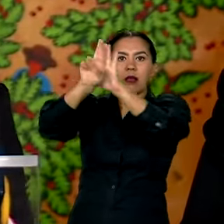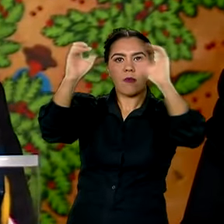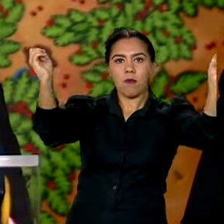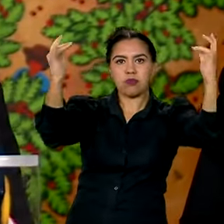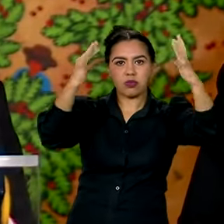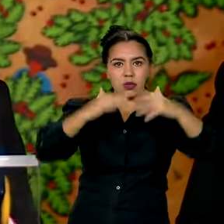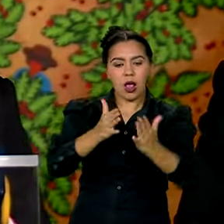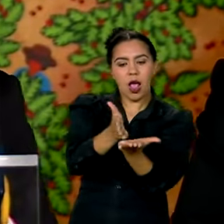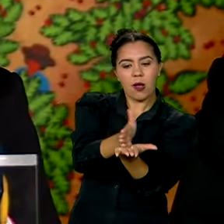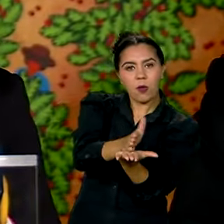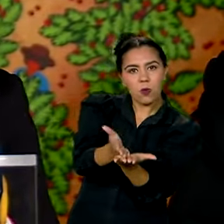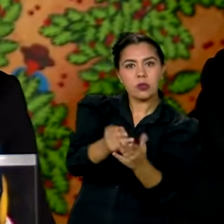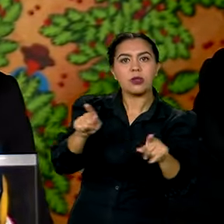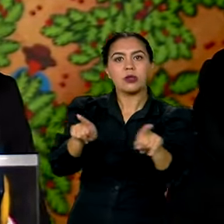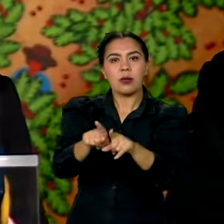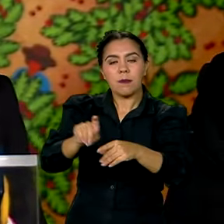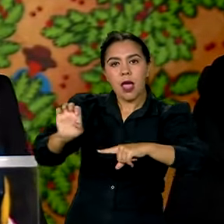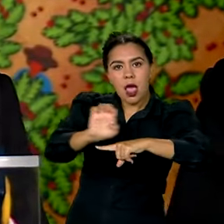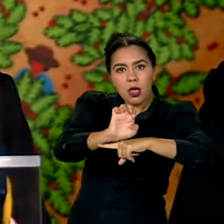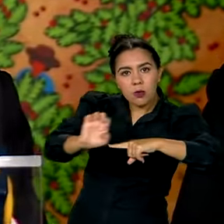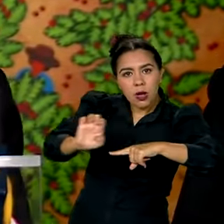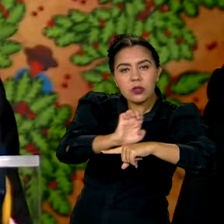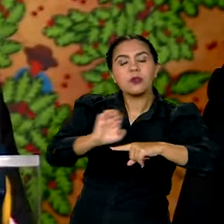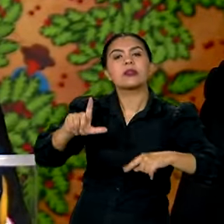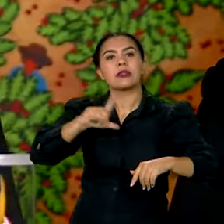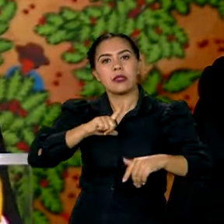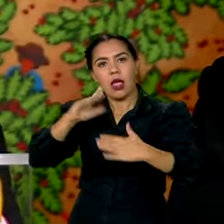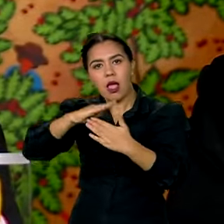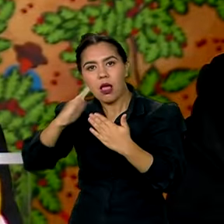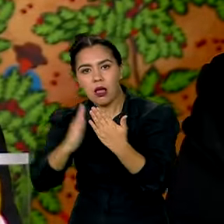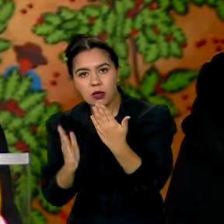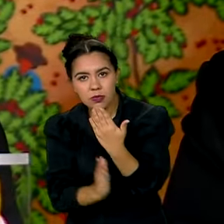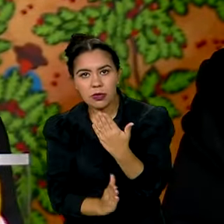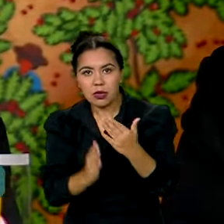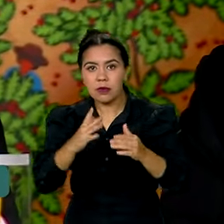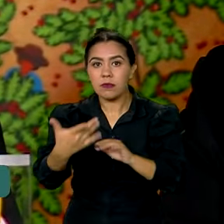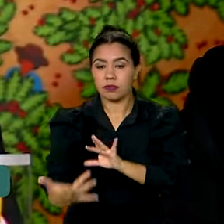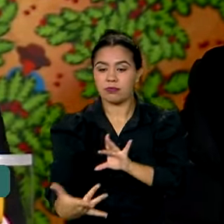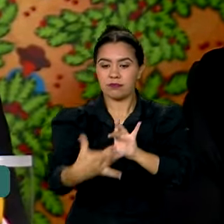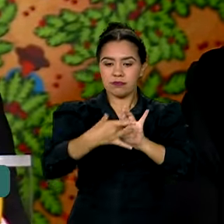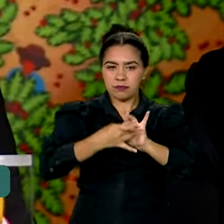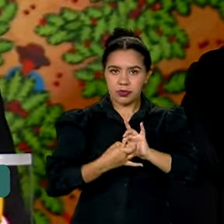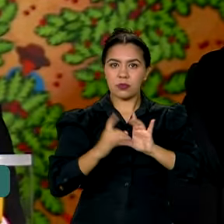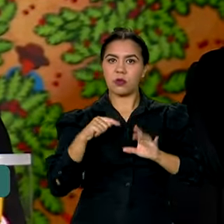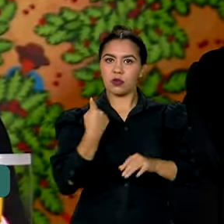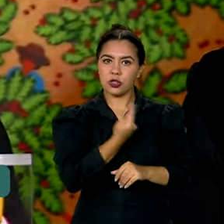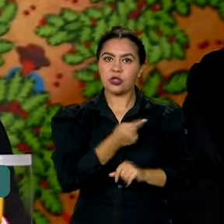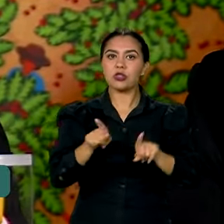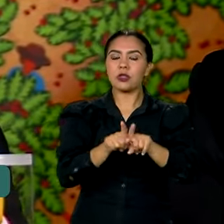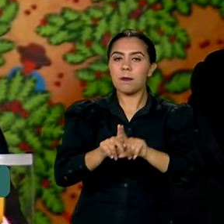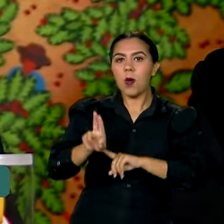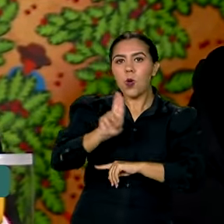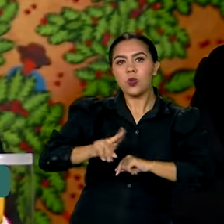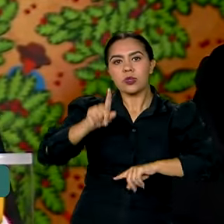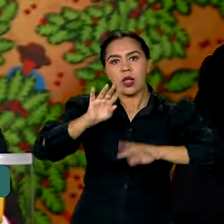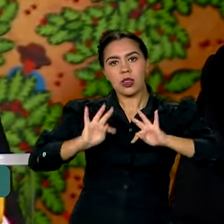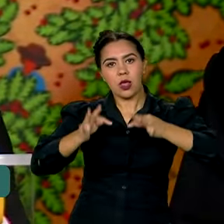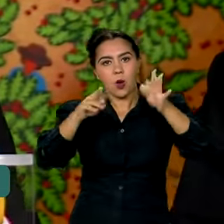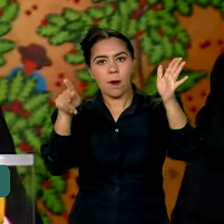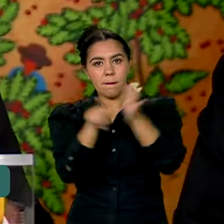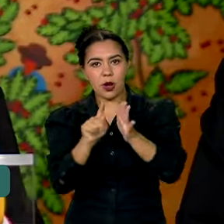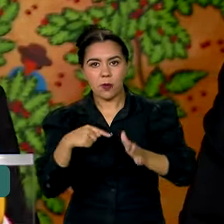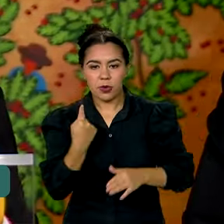o Equador, que tem a floresta amazônica, a comporem esse centro conosco, utilizando as nossas tecnologias, nossas